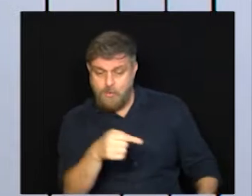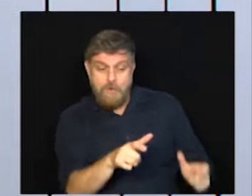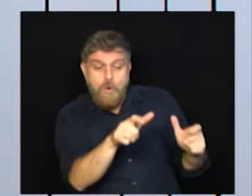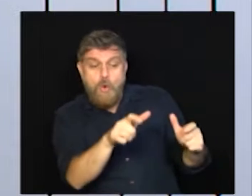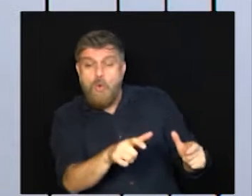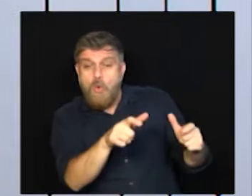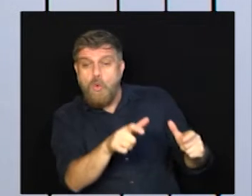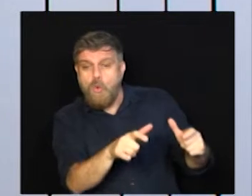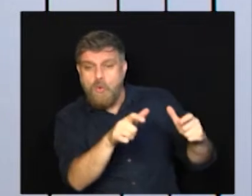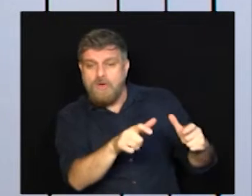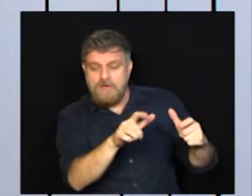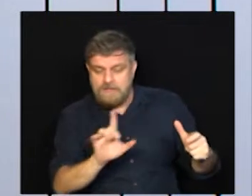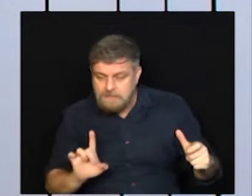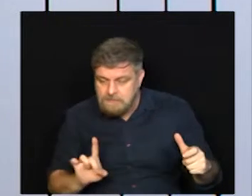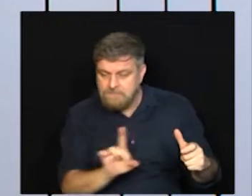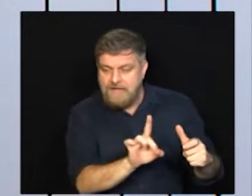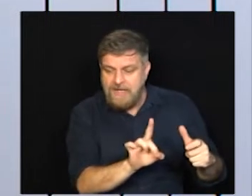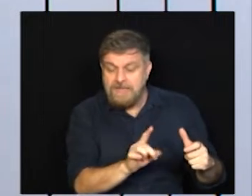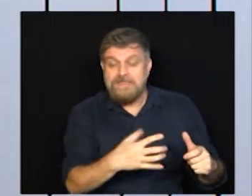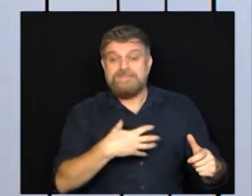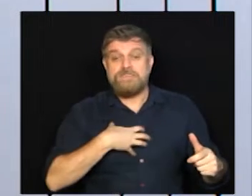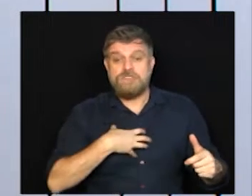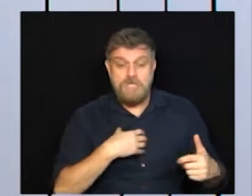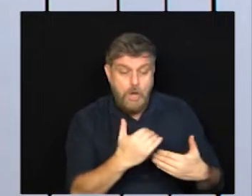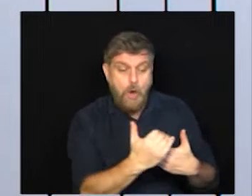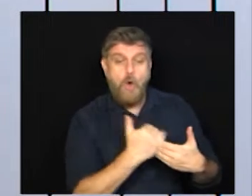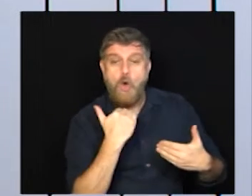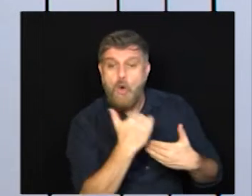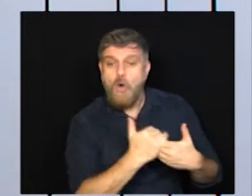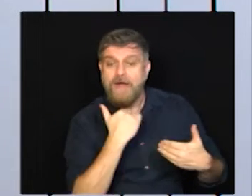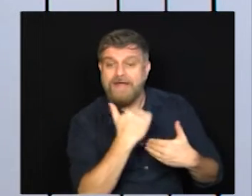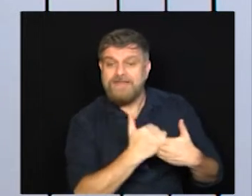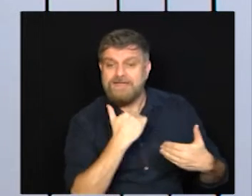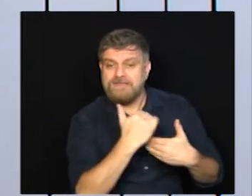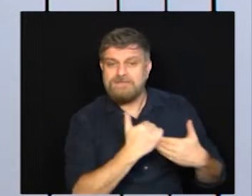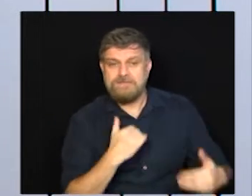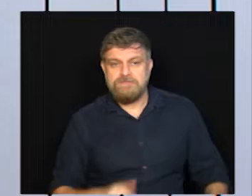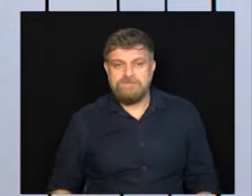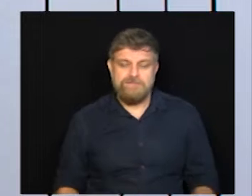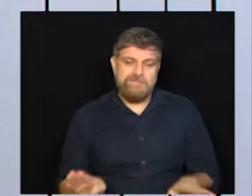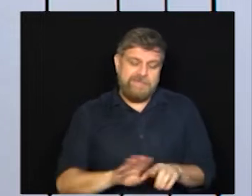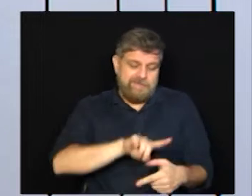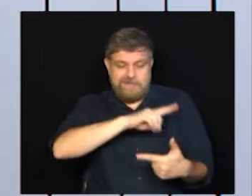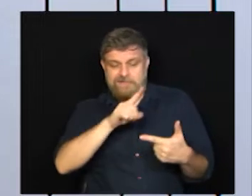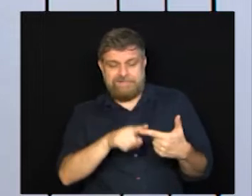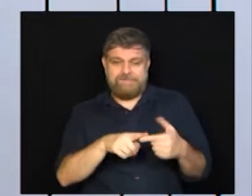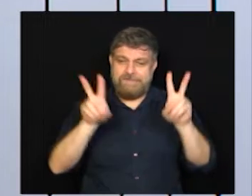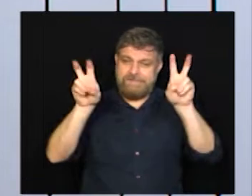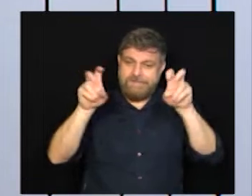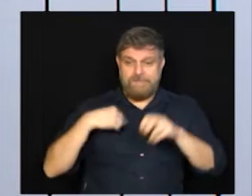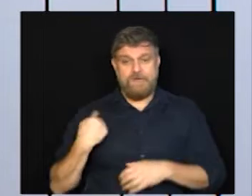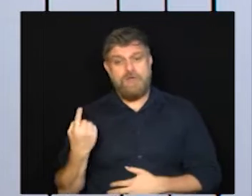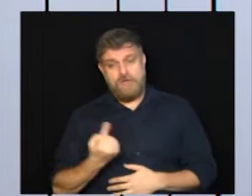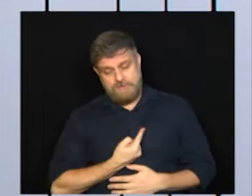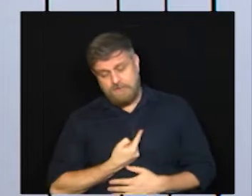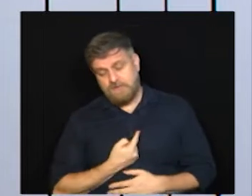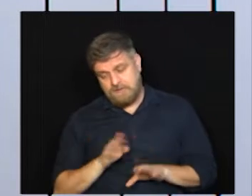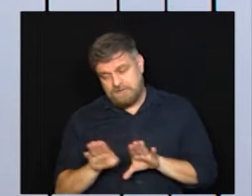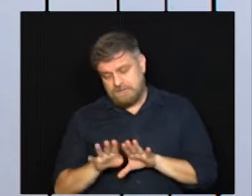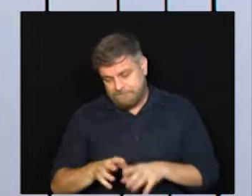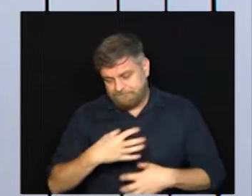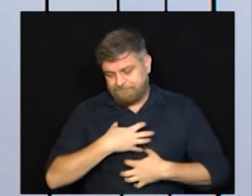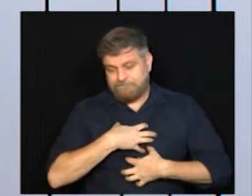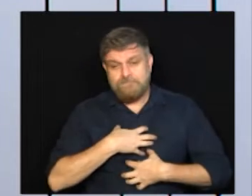como orientador dessa formação. E outra questão que passa por nós, inclusive, quer